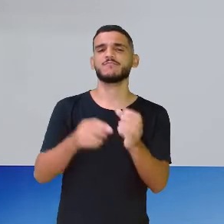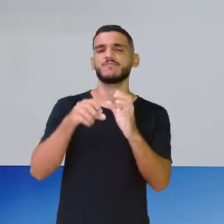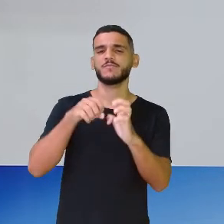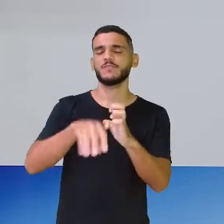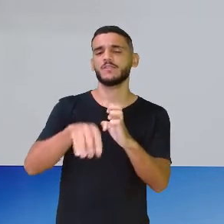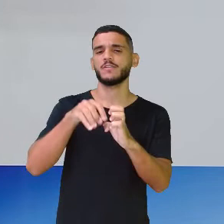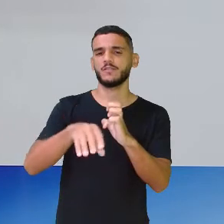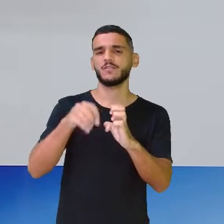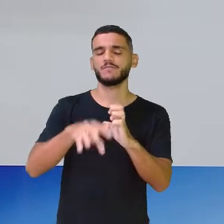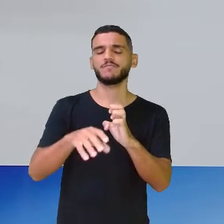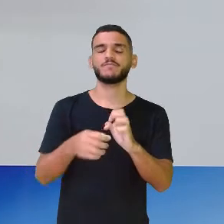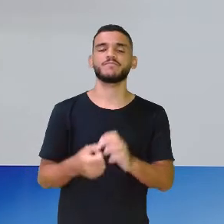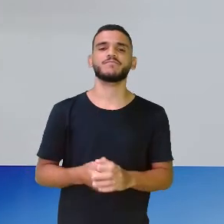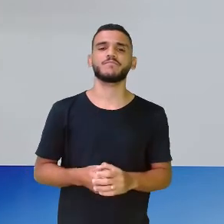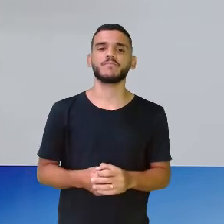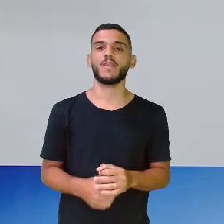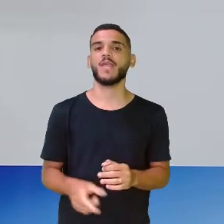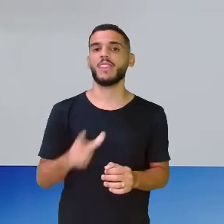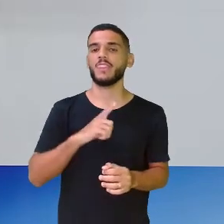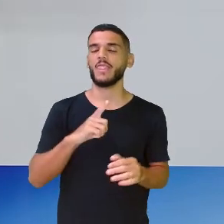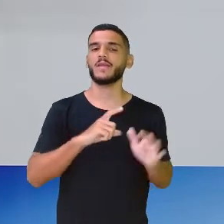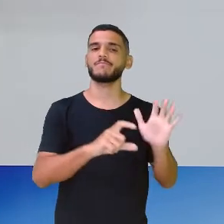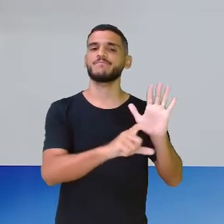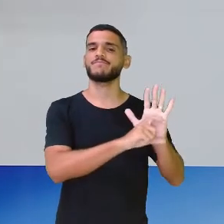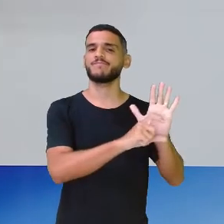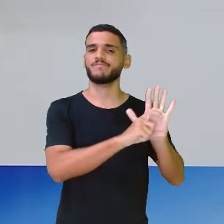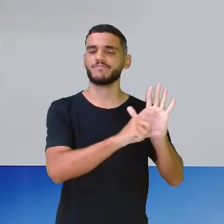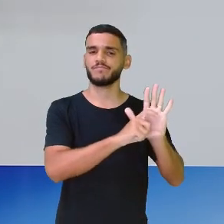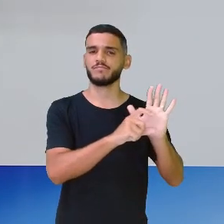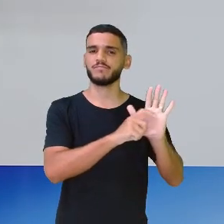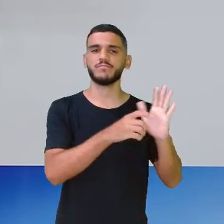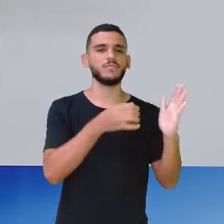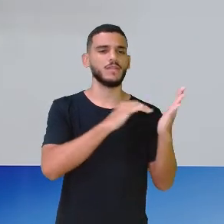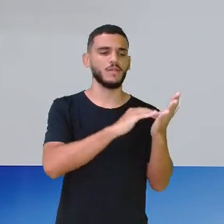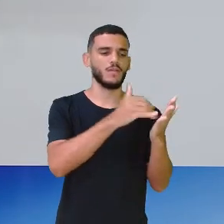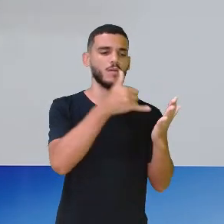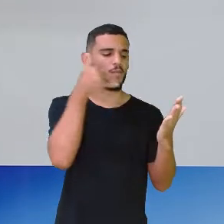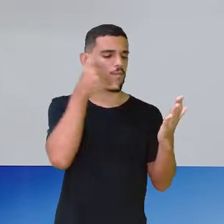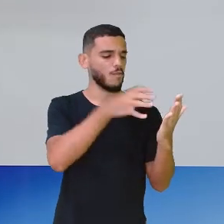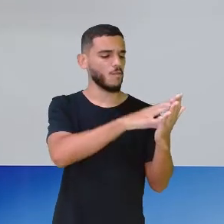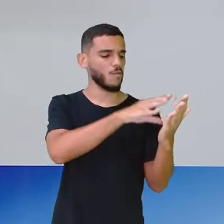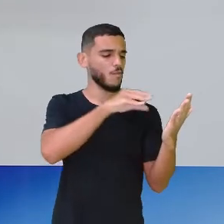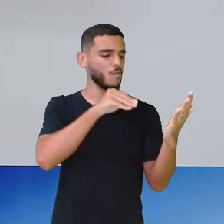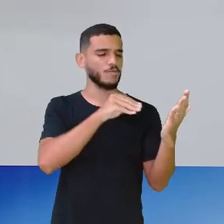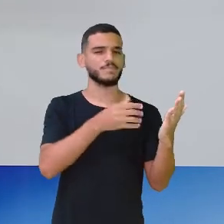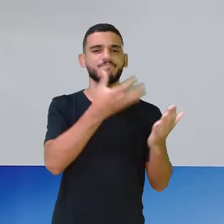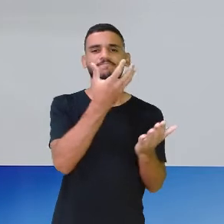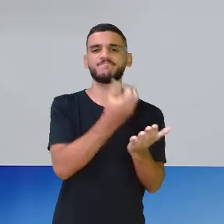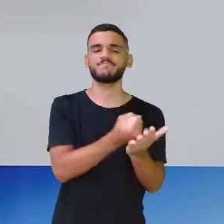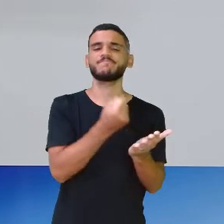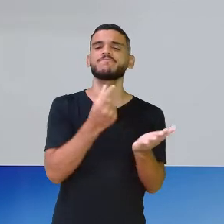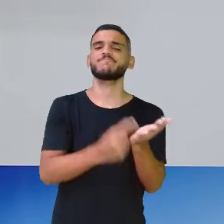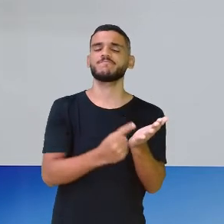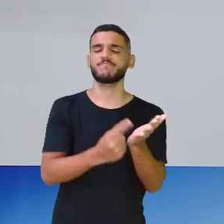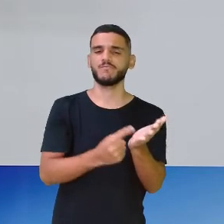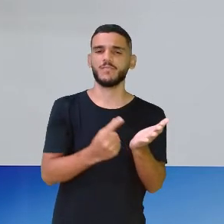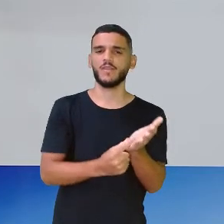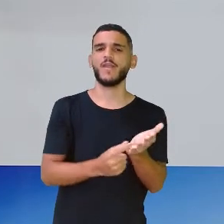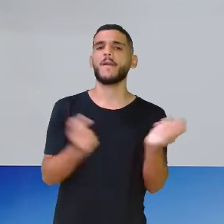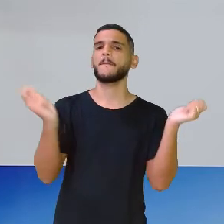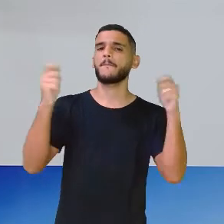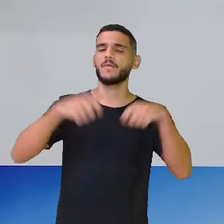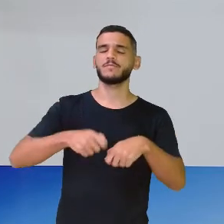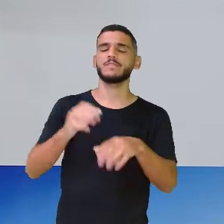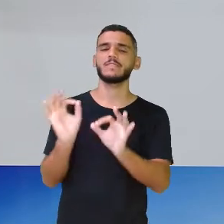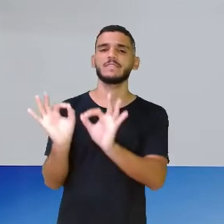Acesse o QR Code que vai aparecer na sua telinha, baixa o aplicativo e você já pode, além de assistir essa